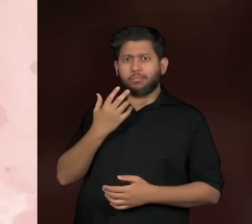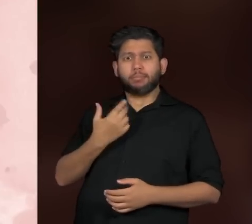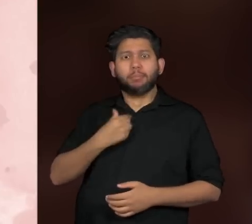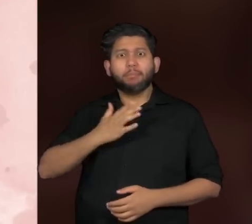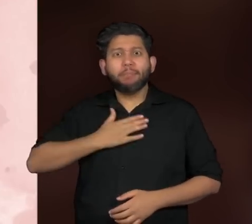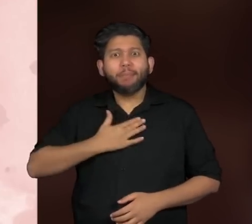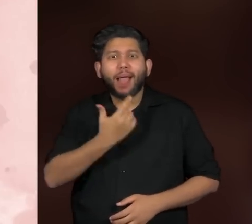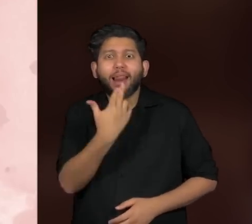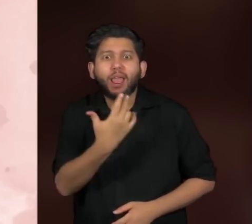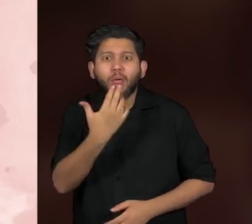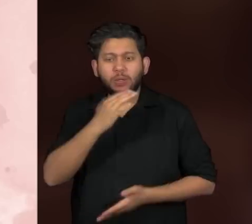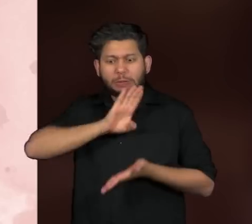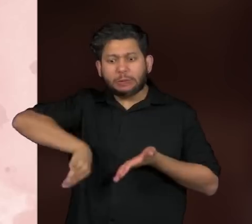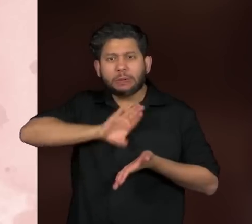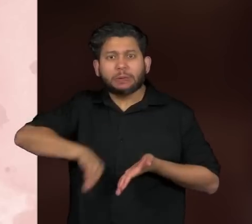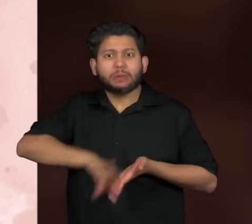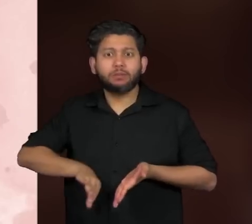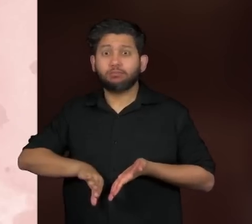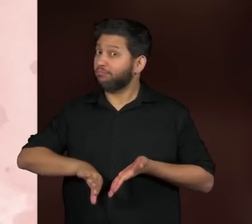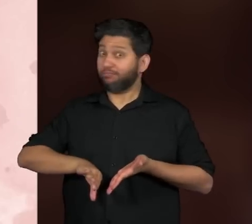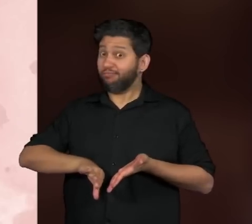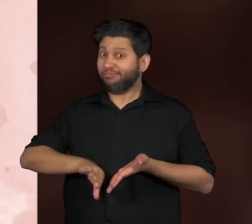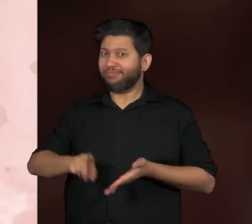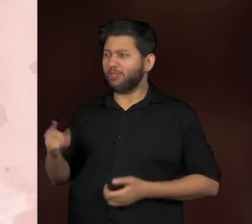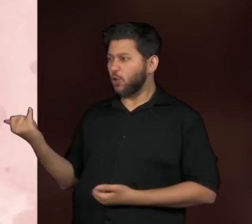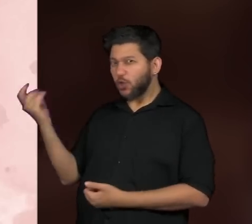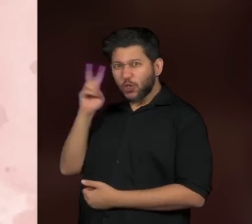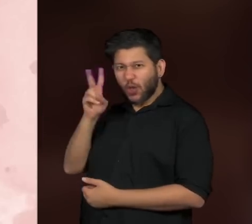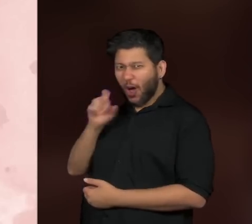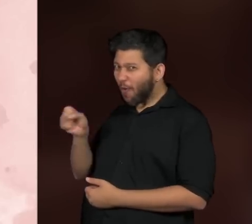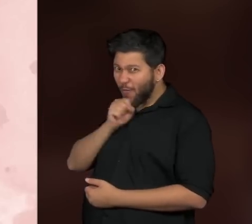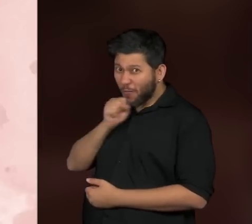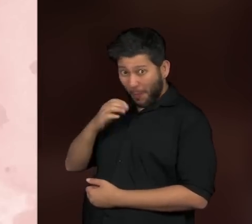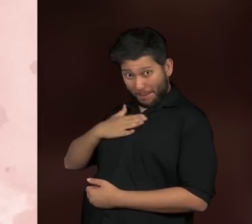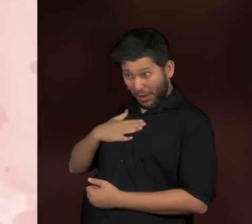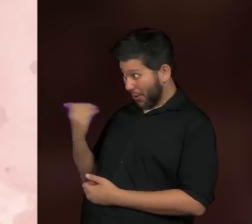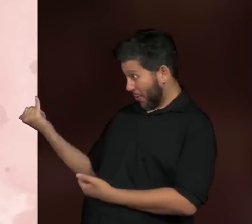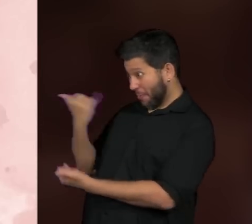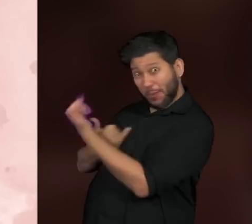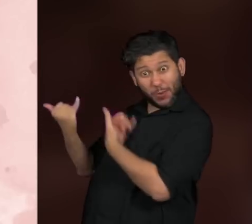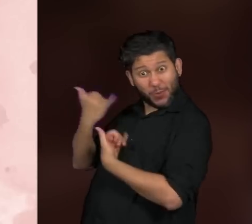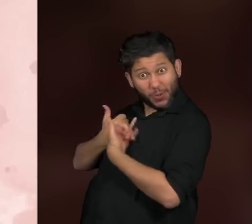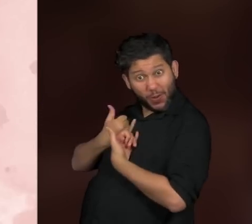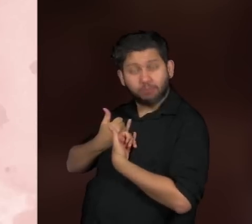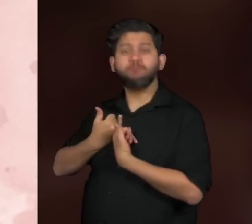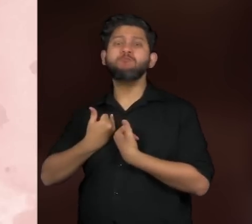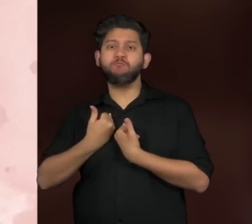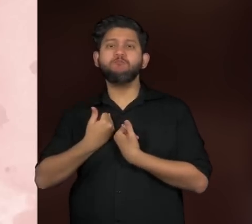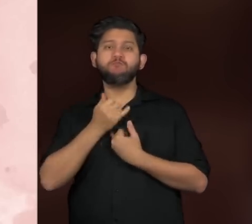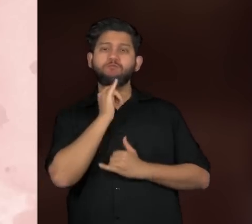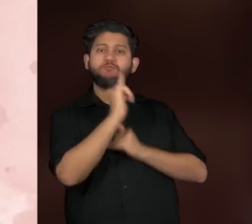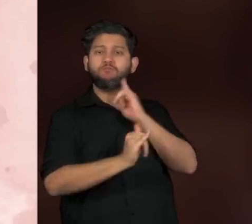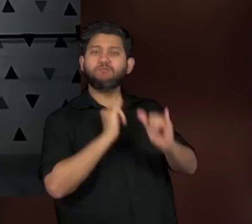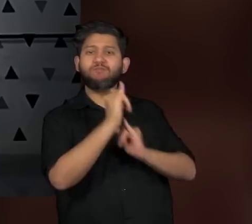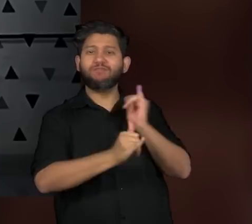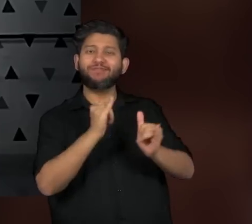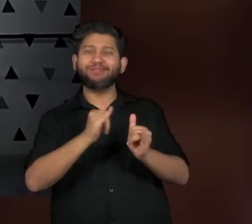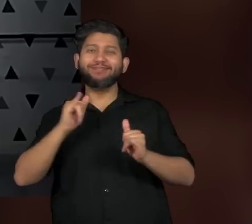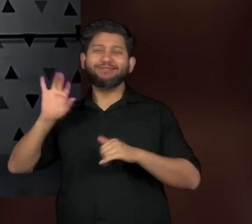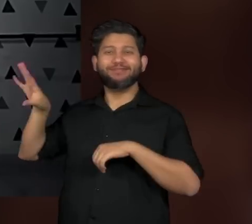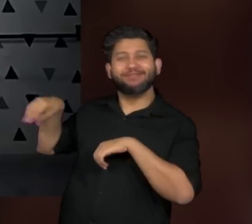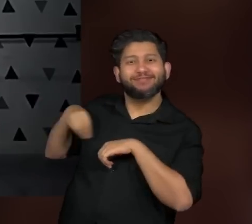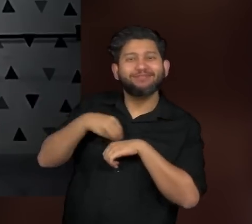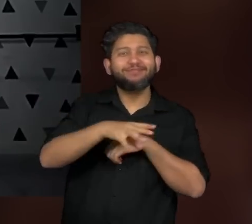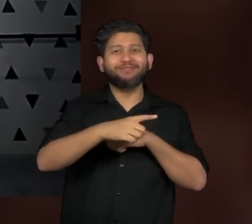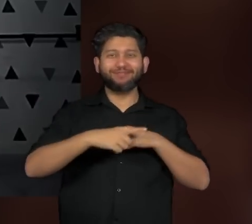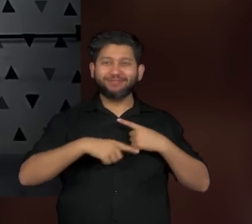a oralidade. As histórias que as minhas avós me contavam, que hoje eu conto para os meus filhos. A mensagem